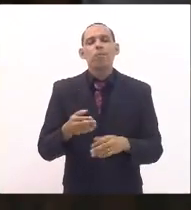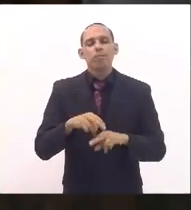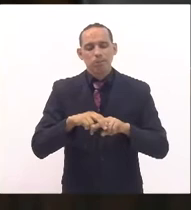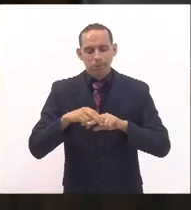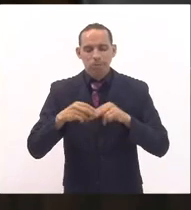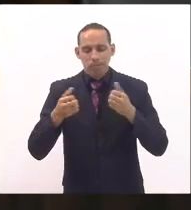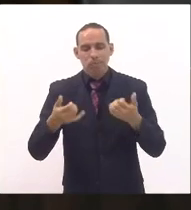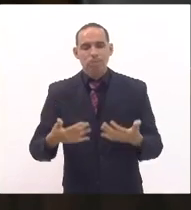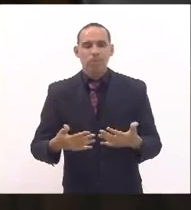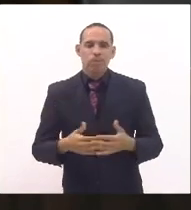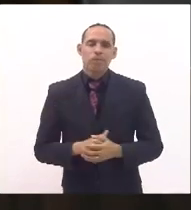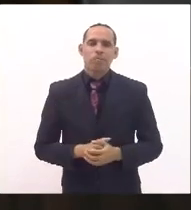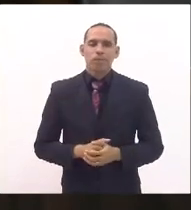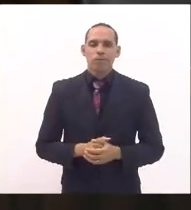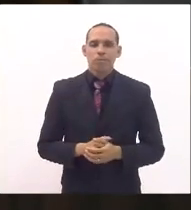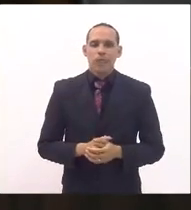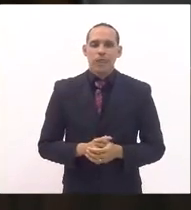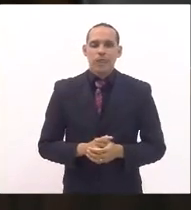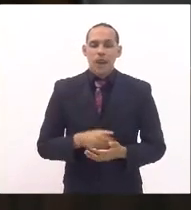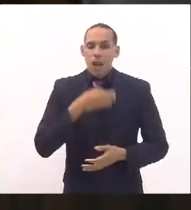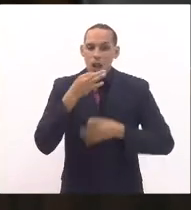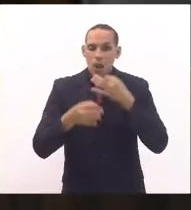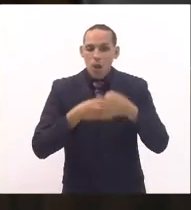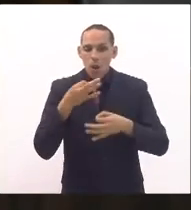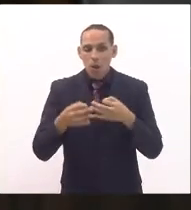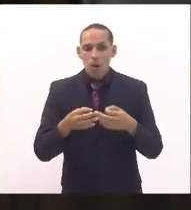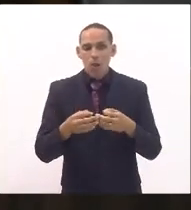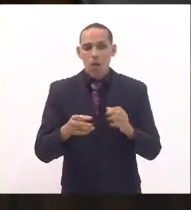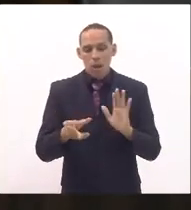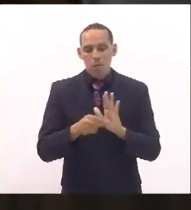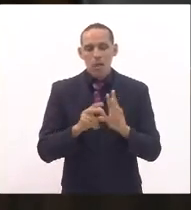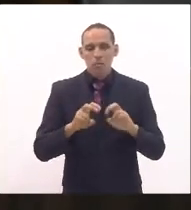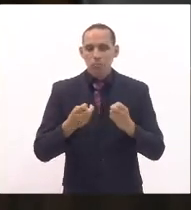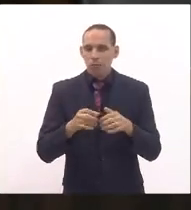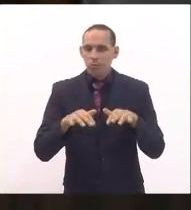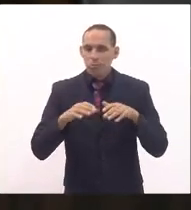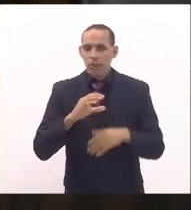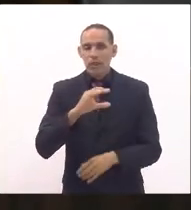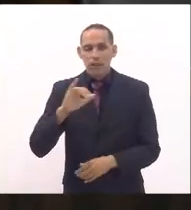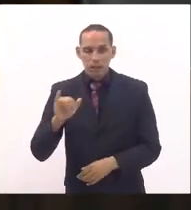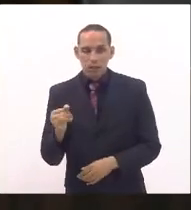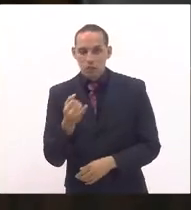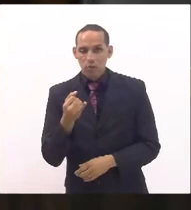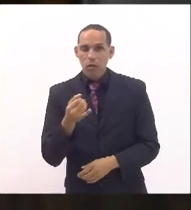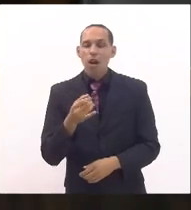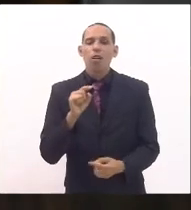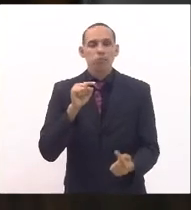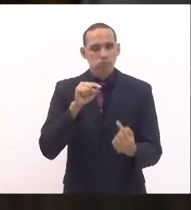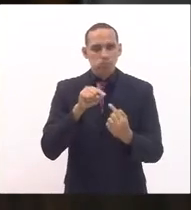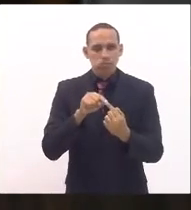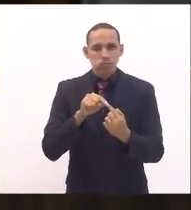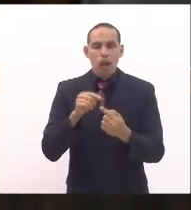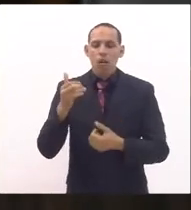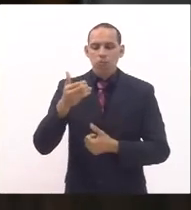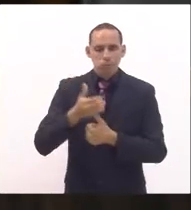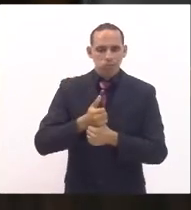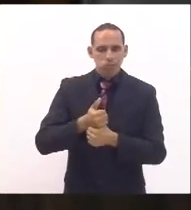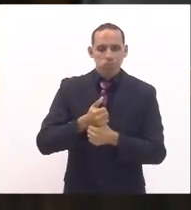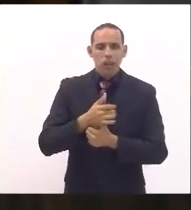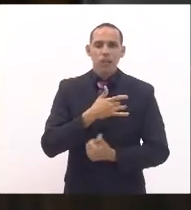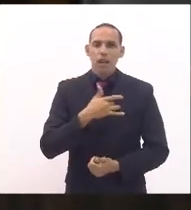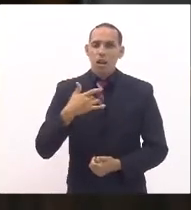justificada, deputado. Pareceres à emenda de plenário das comissões de Constituição e Justiça, favorável, concluindo por substitutivo de